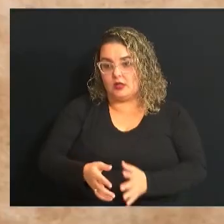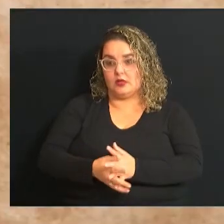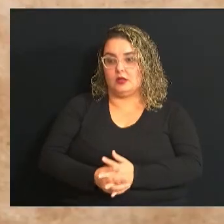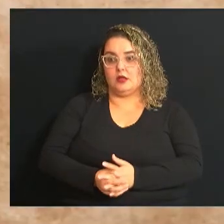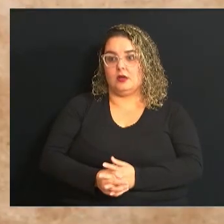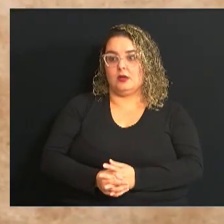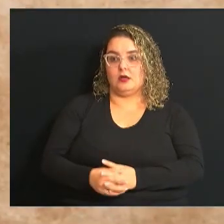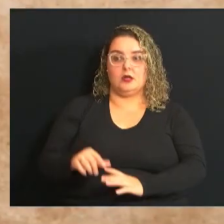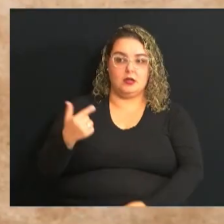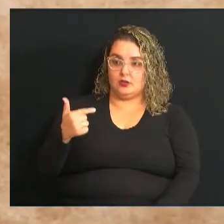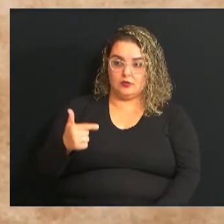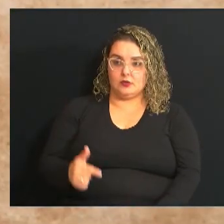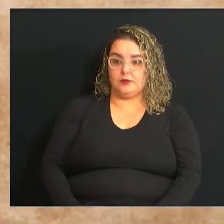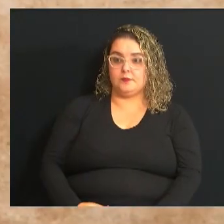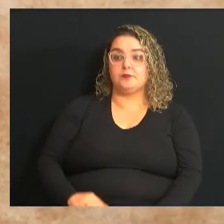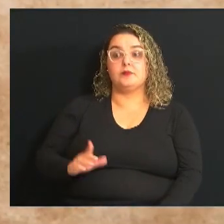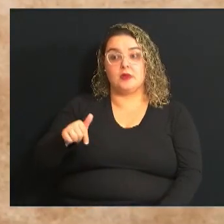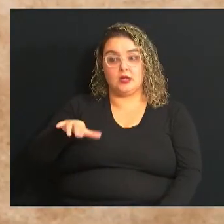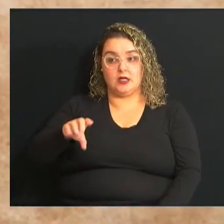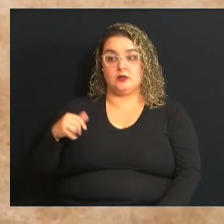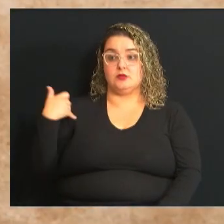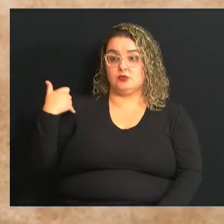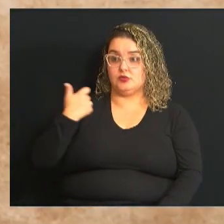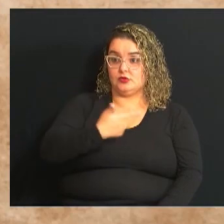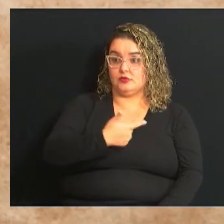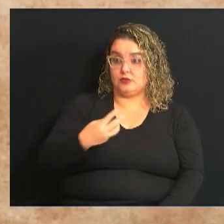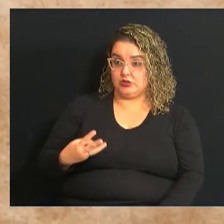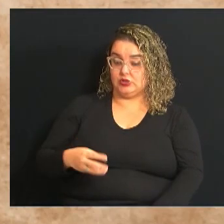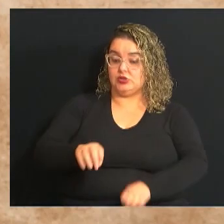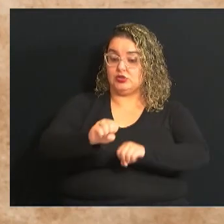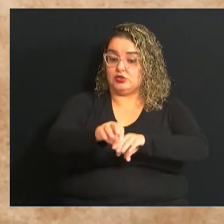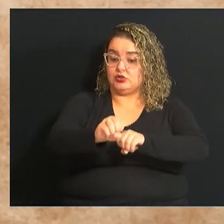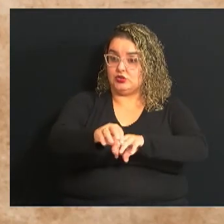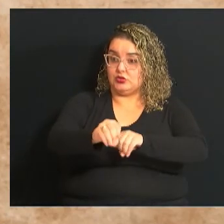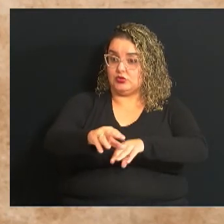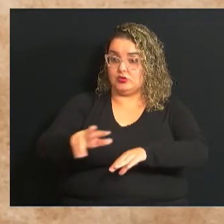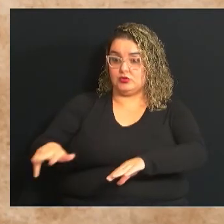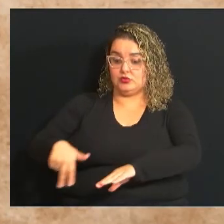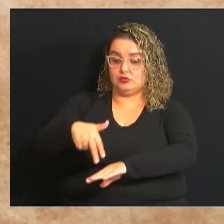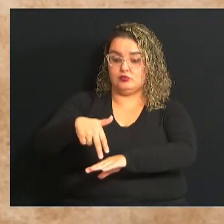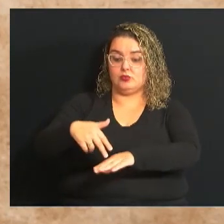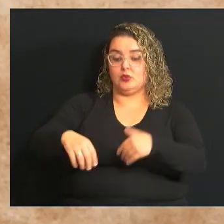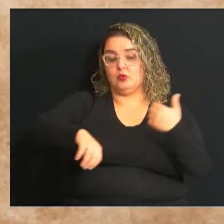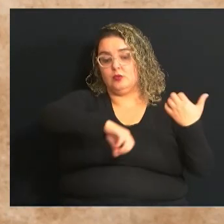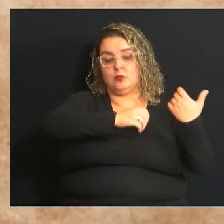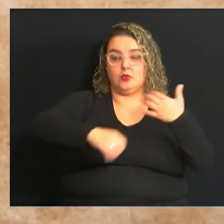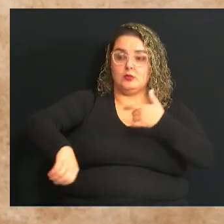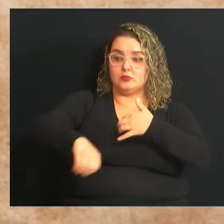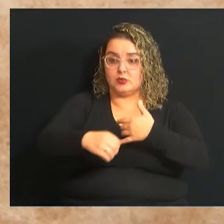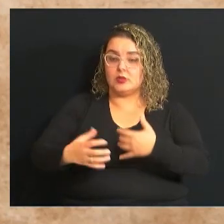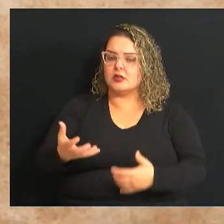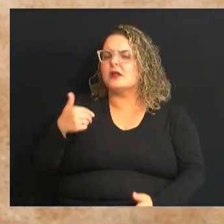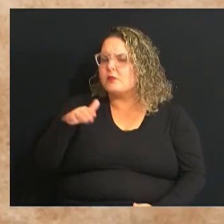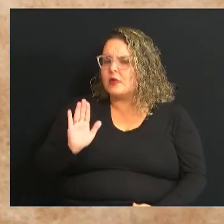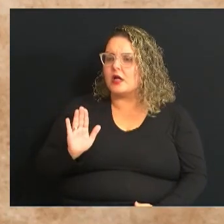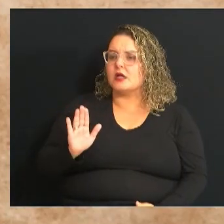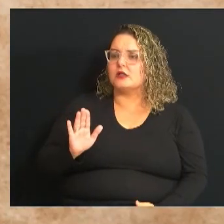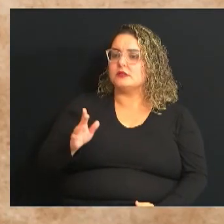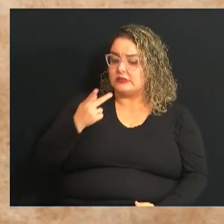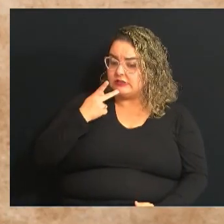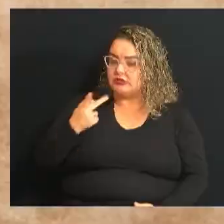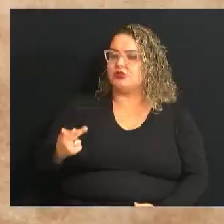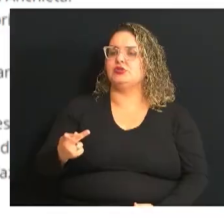indicação, né. O pai dele, olhando as imagens, a gente vê que realmente ele tinha uma afrodescendência. O Carlos